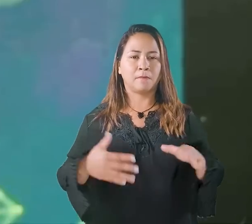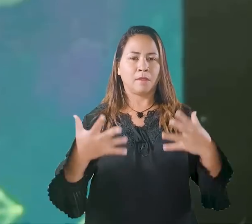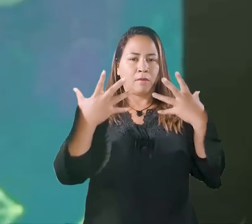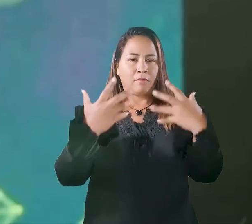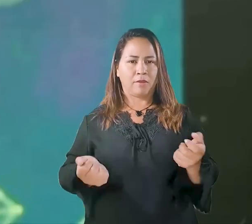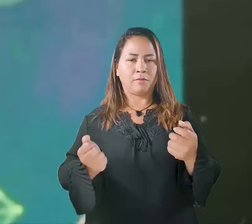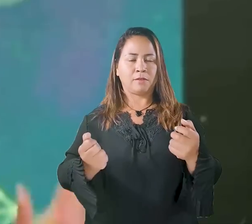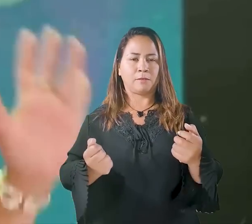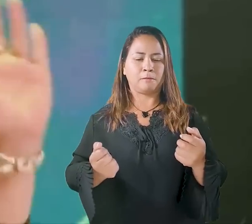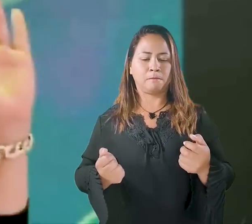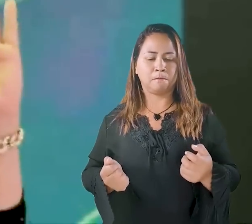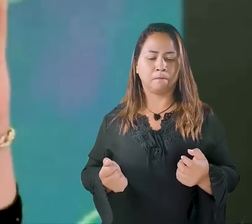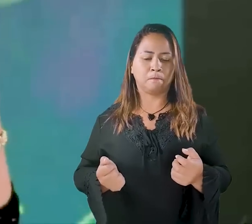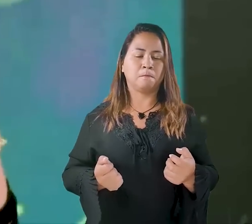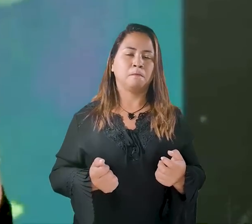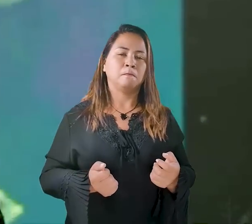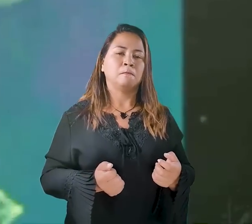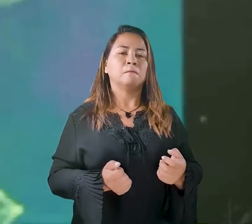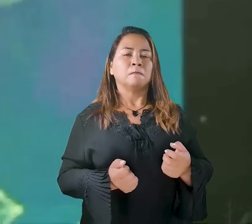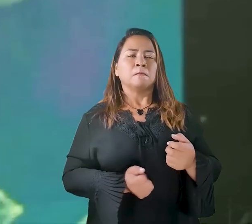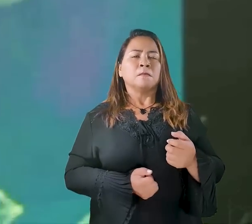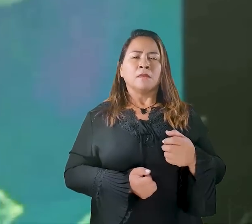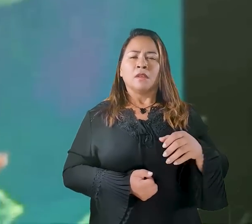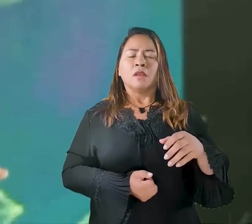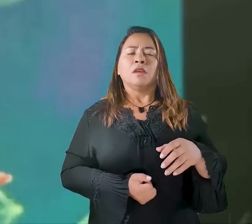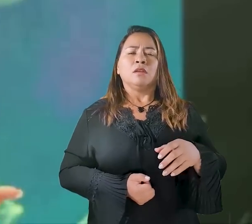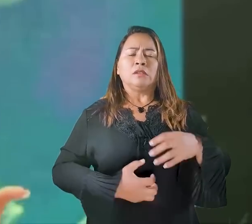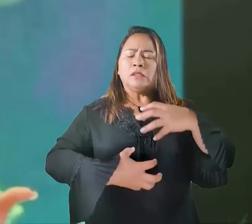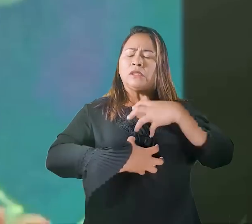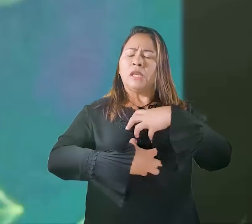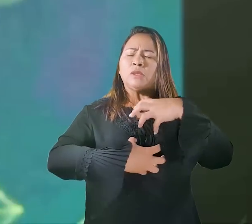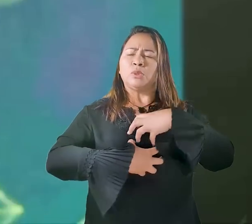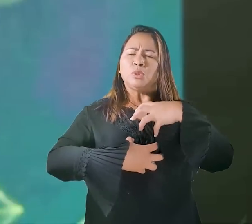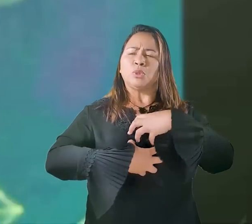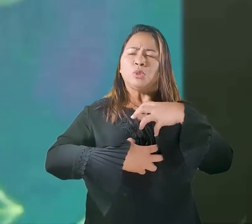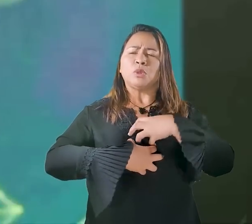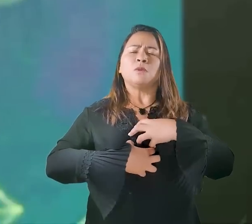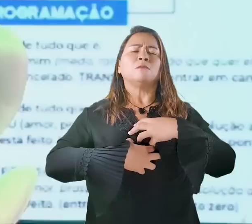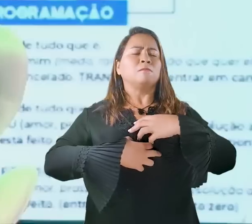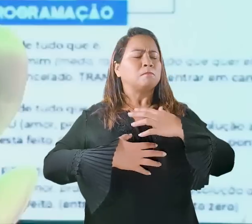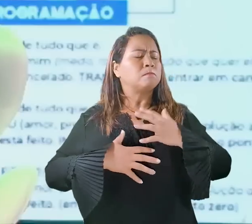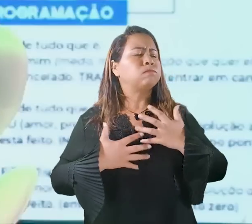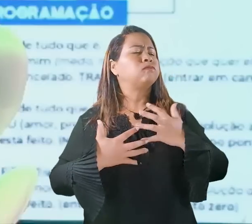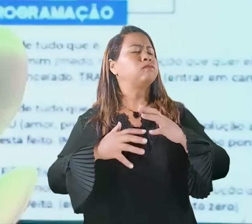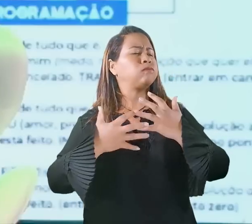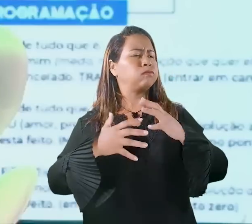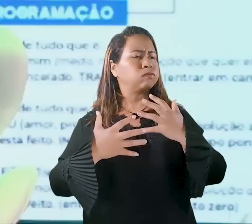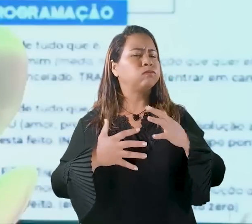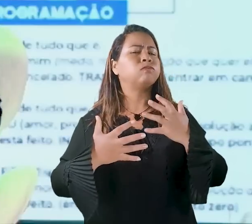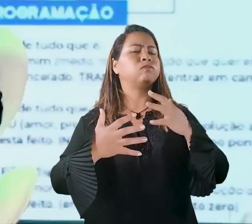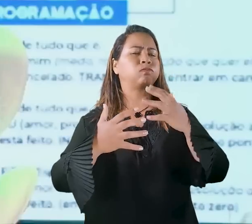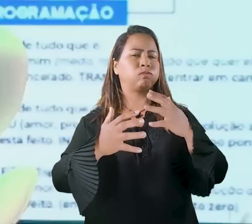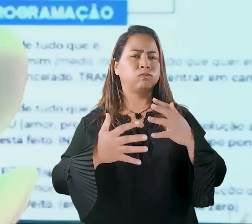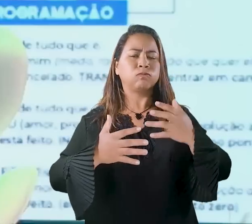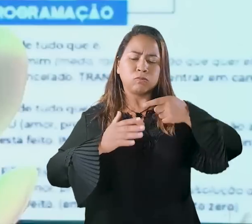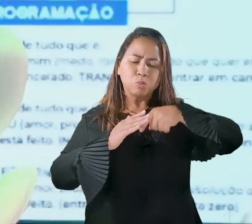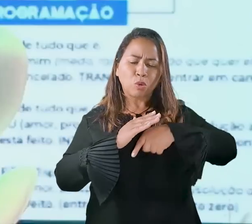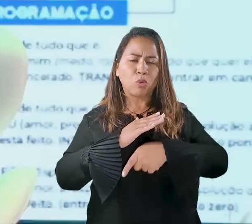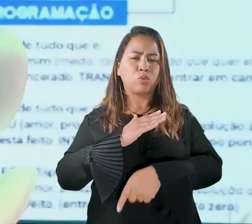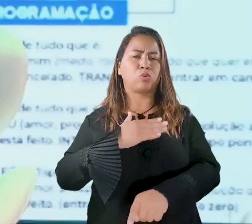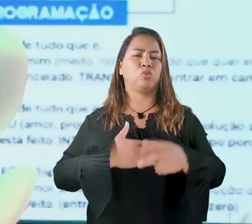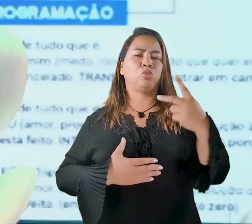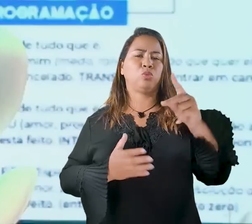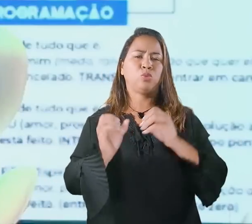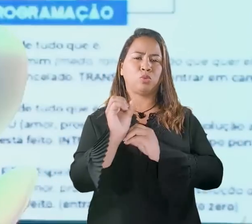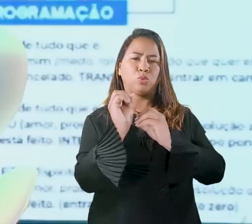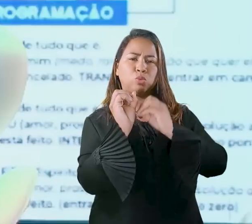campo, faça a música tocar dentro de você, nas suas células, sentir teu coração vibrando, e é isso que importa. Se você ficar lá assim, ó,